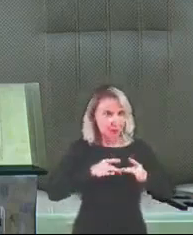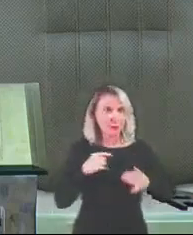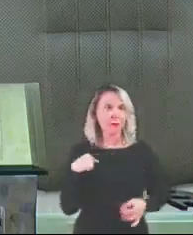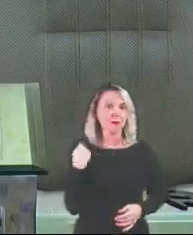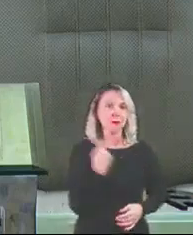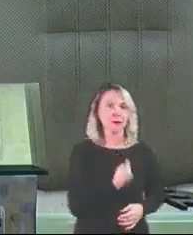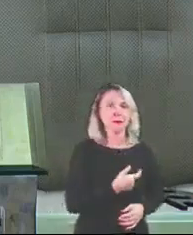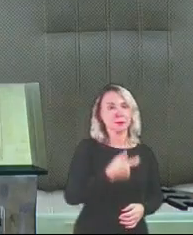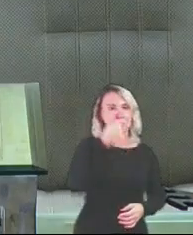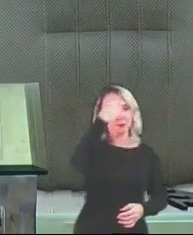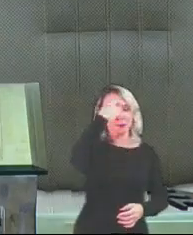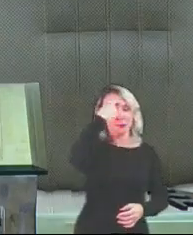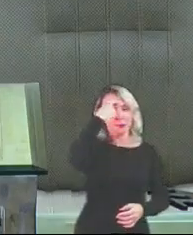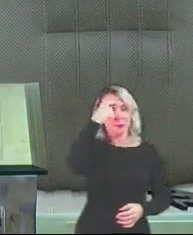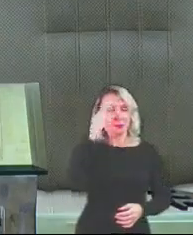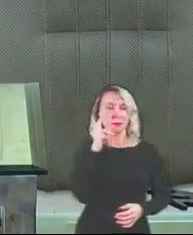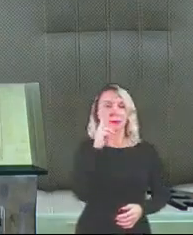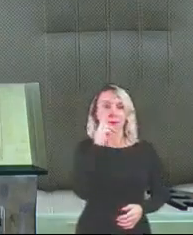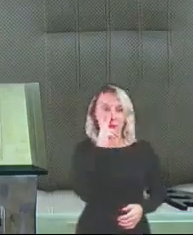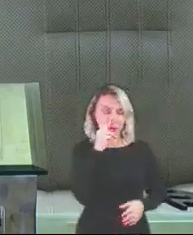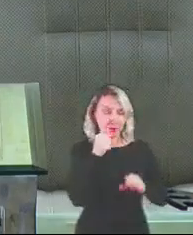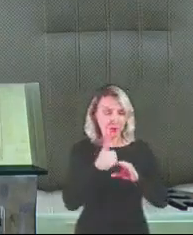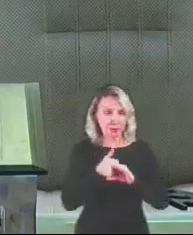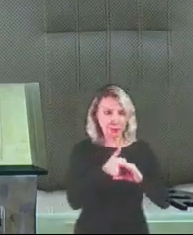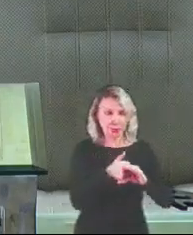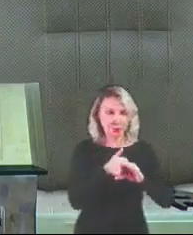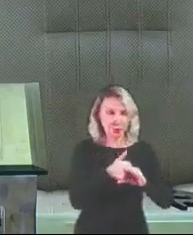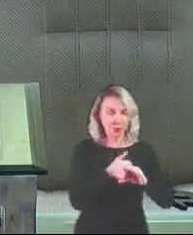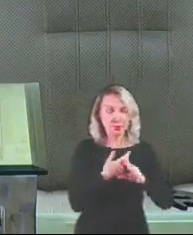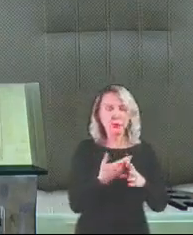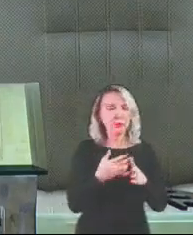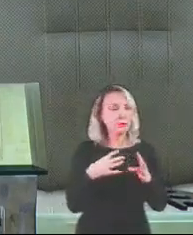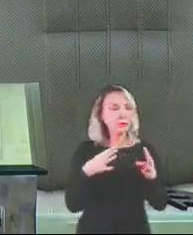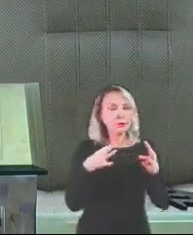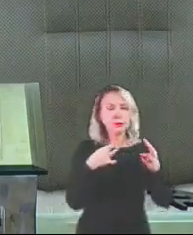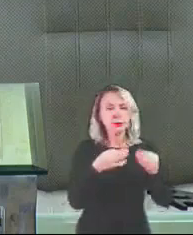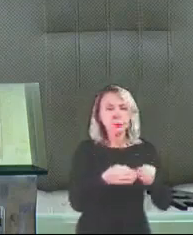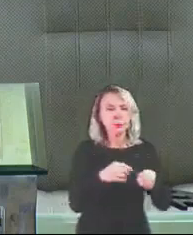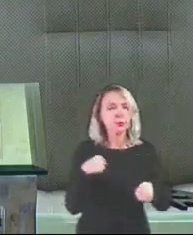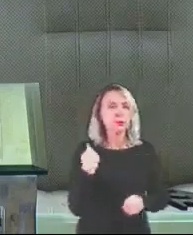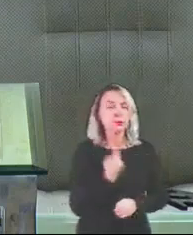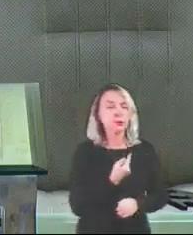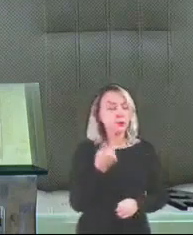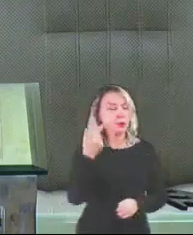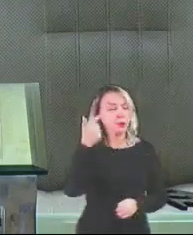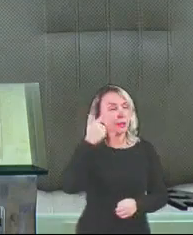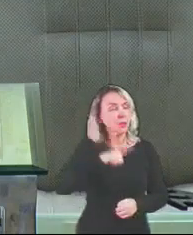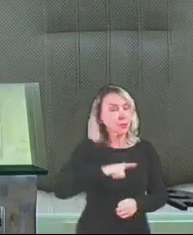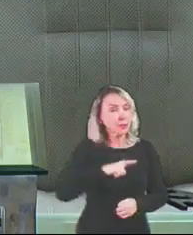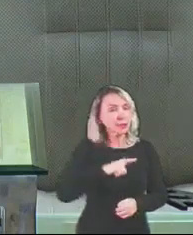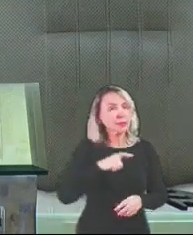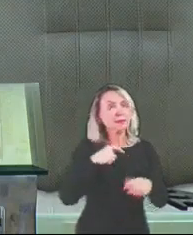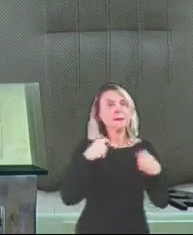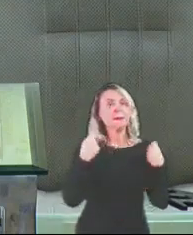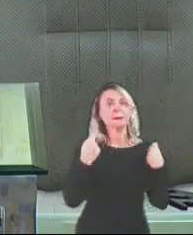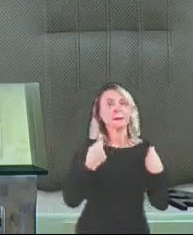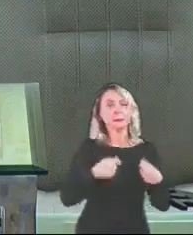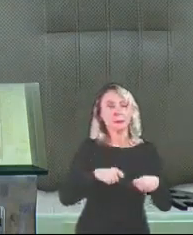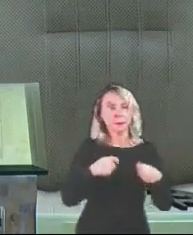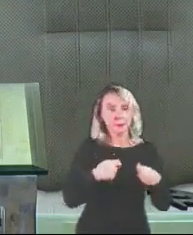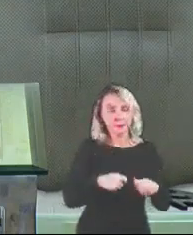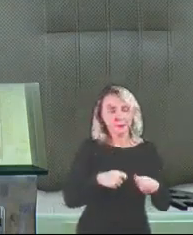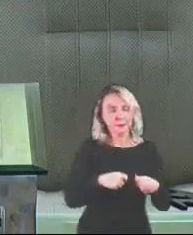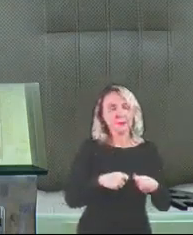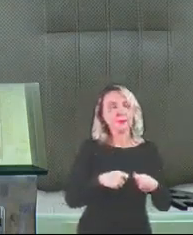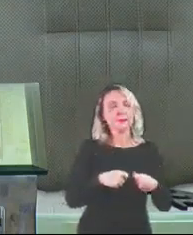consciência cristã, é que tudo que venha a nosso benefício Nós temos que devolver as primícias para